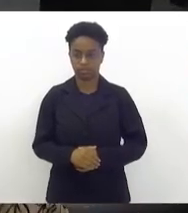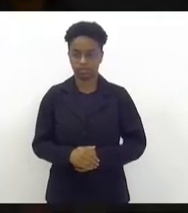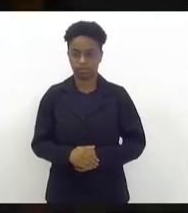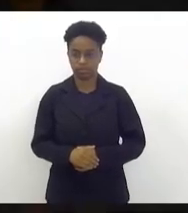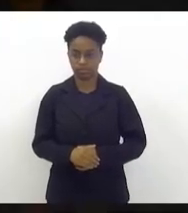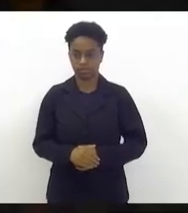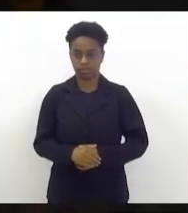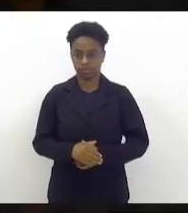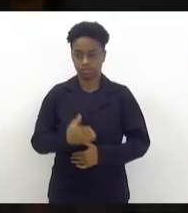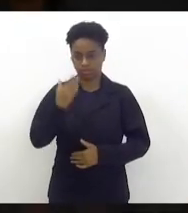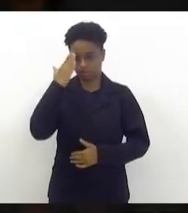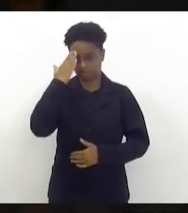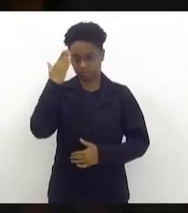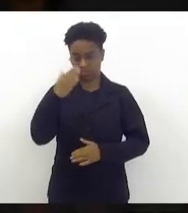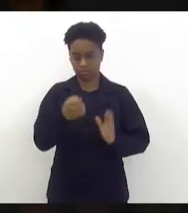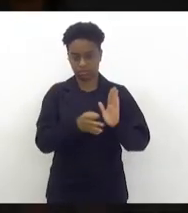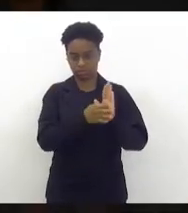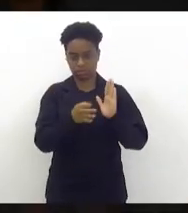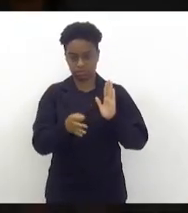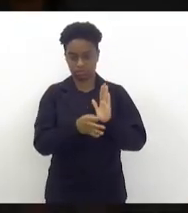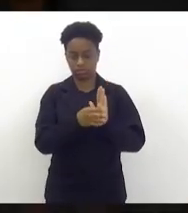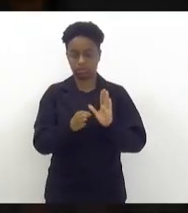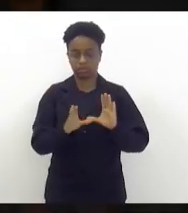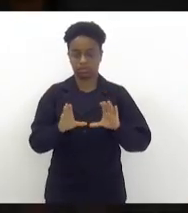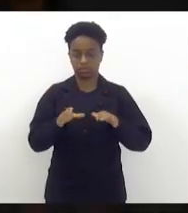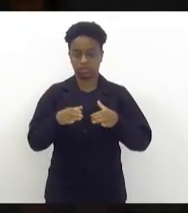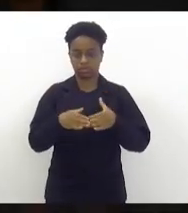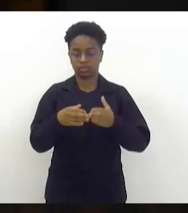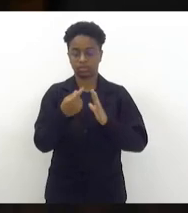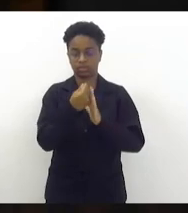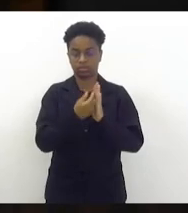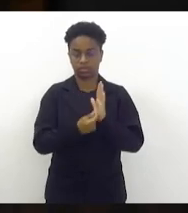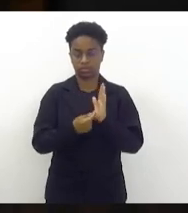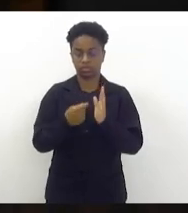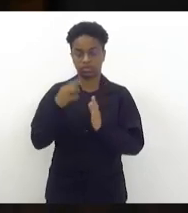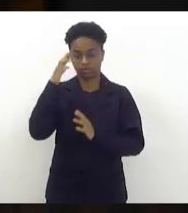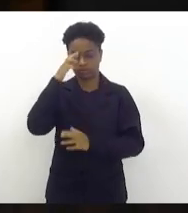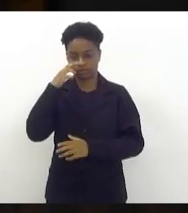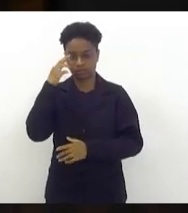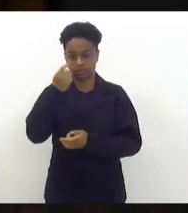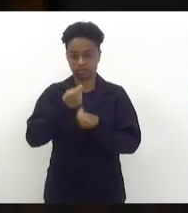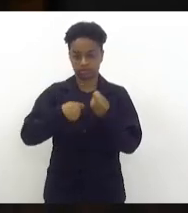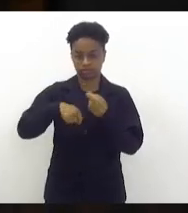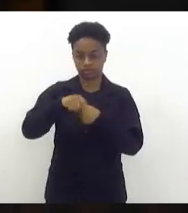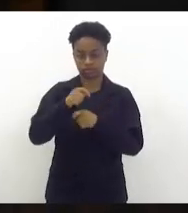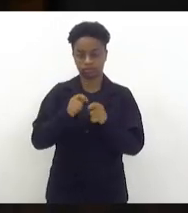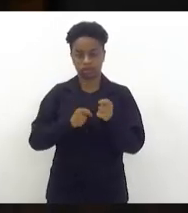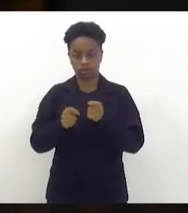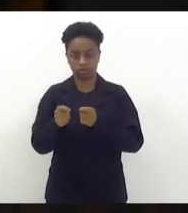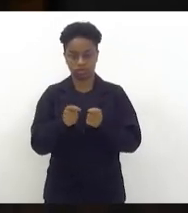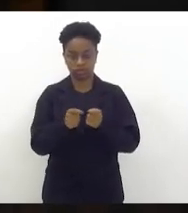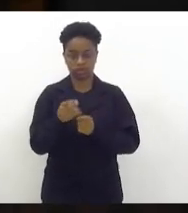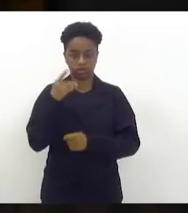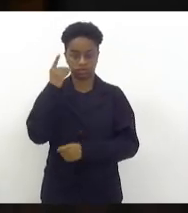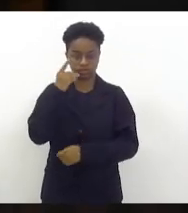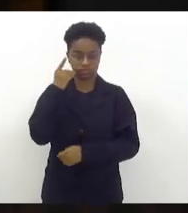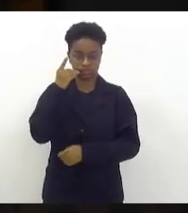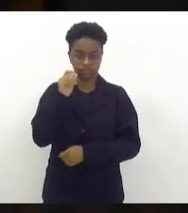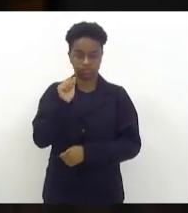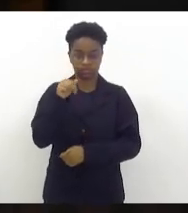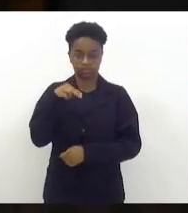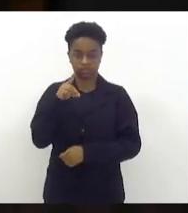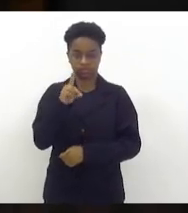Muito obrigado. Para emitir parecer pela Comissão de Orçamento, Finanças, Fiscalização Financeira e Controle, deputado